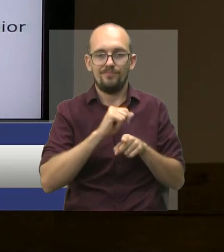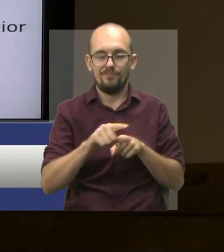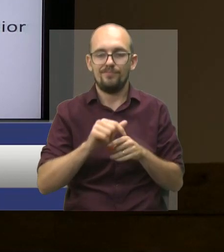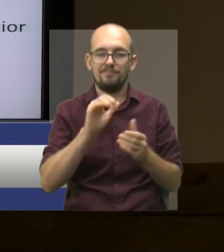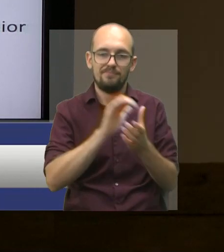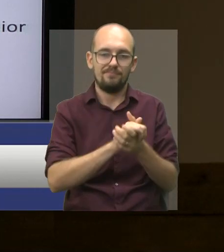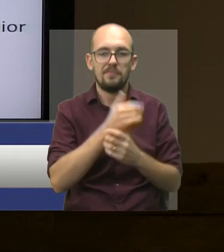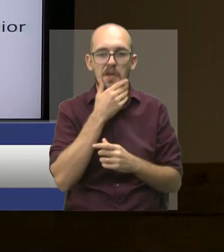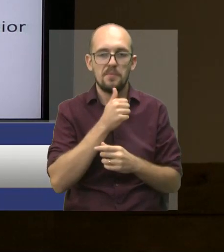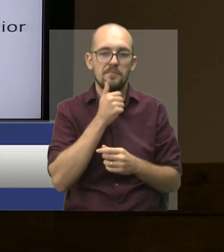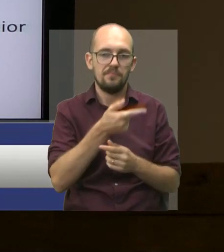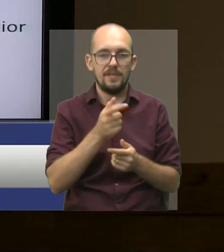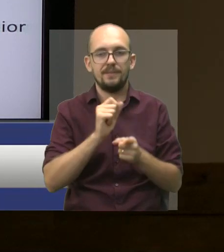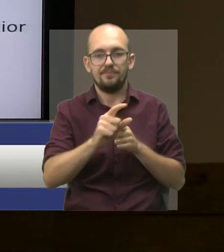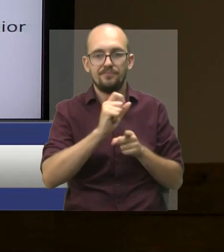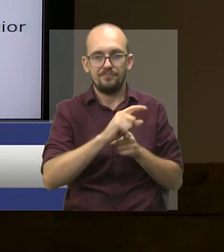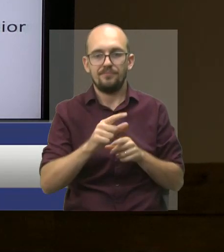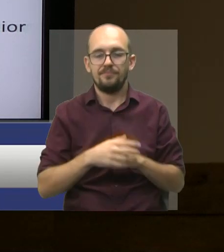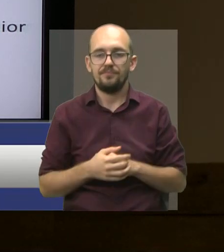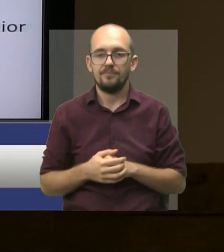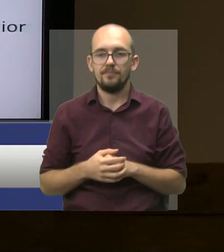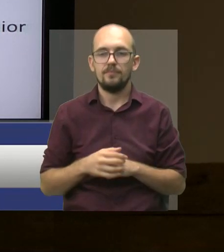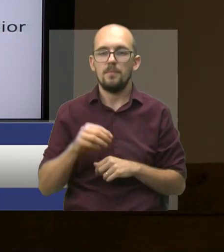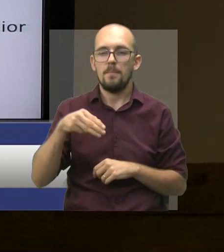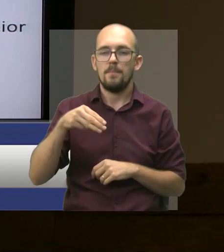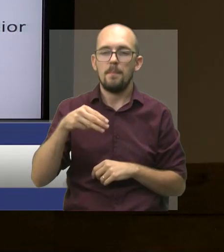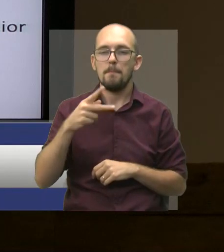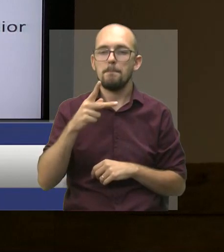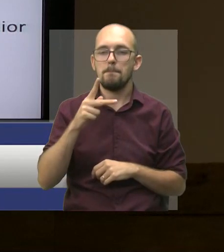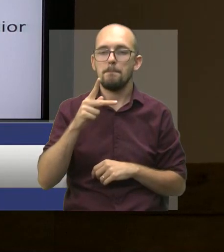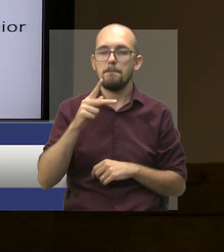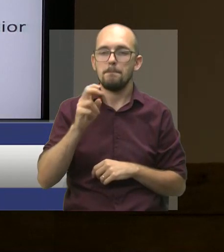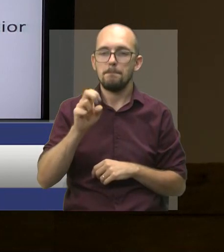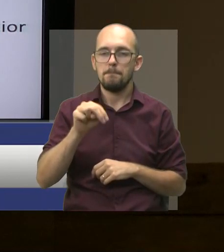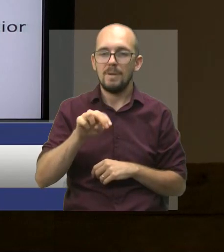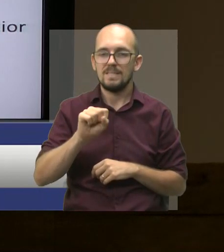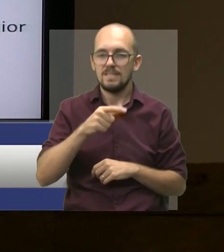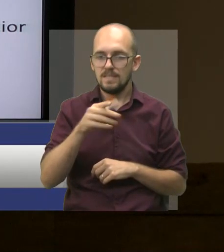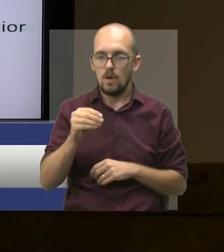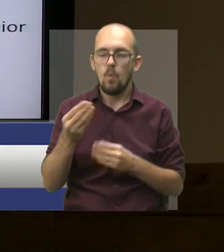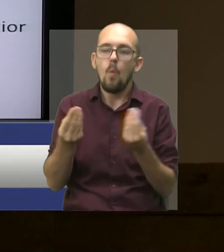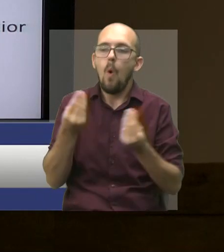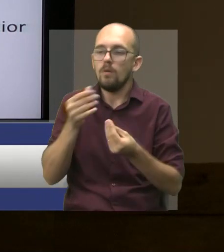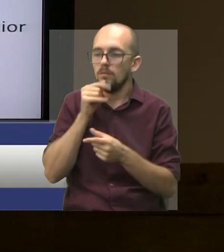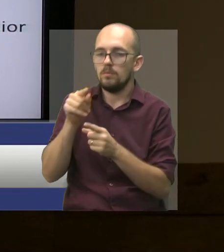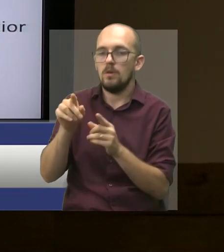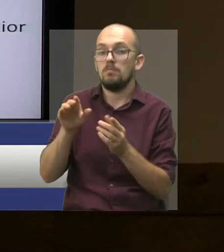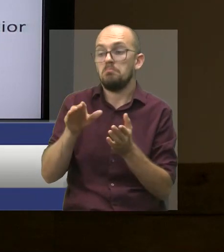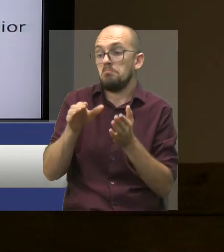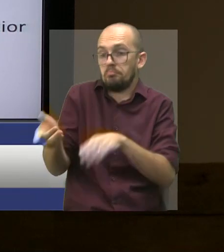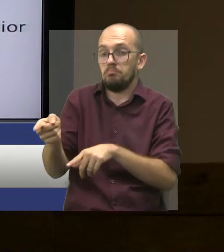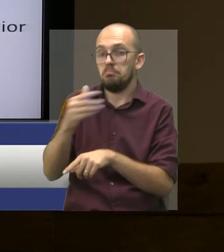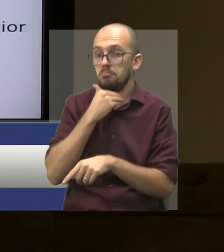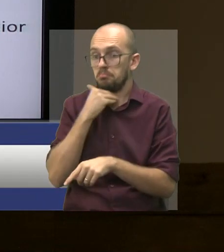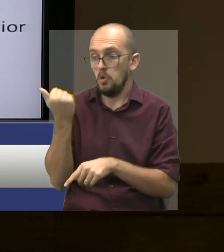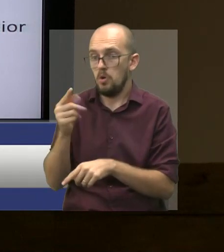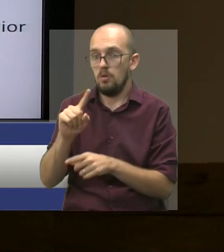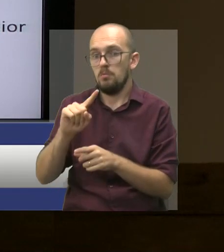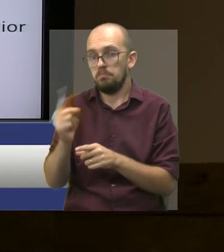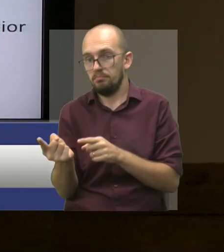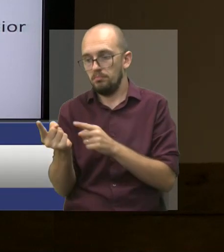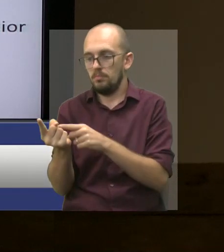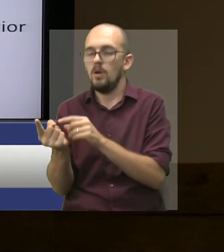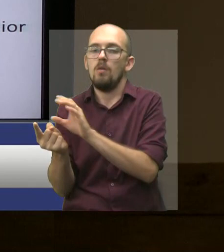Atualmente, a pensão por morte é 100% do salário de contribuição do segurado